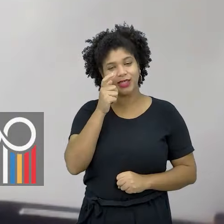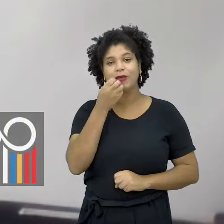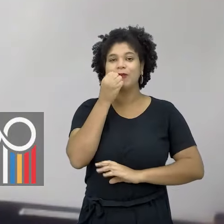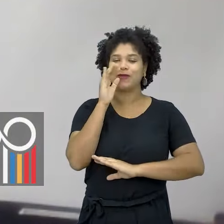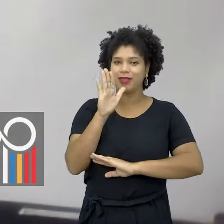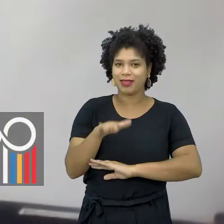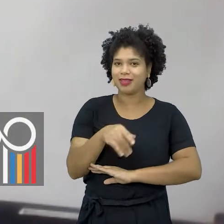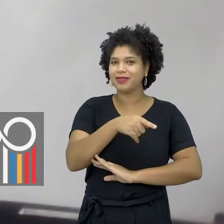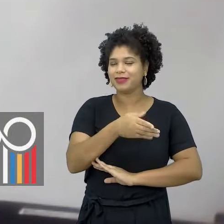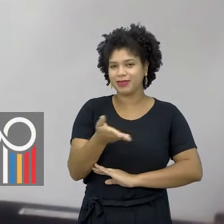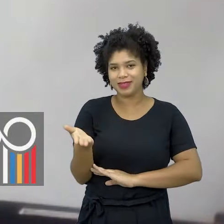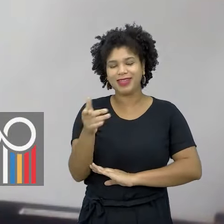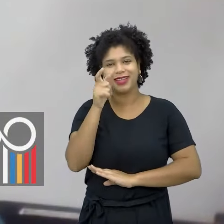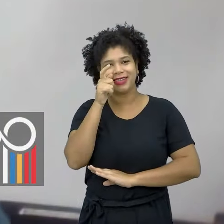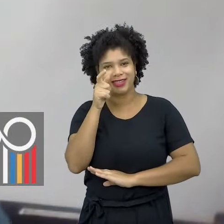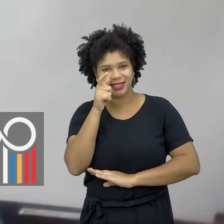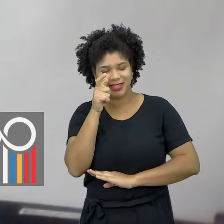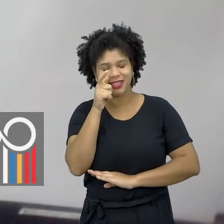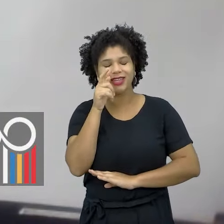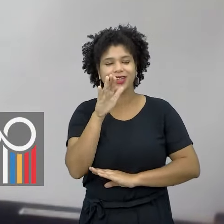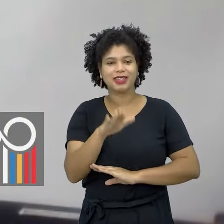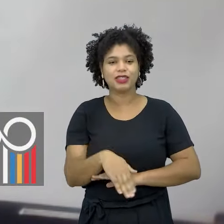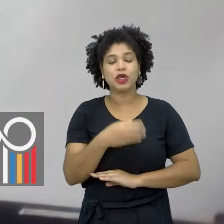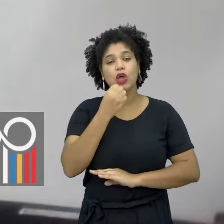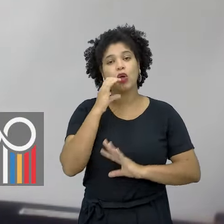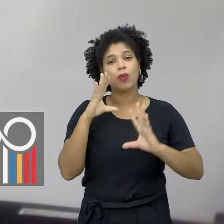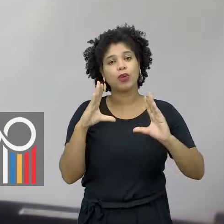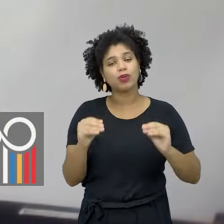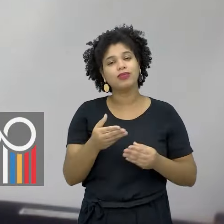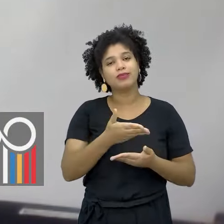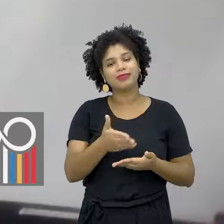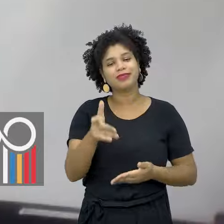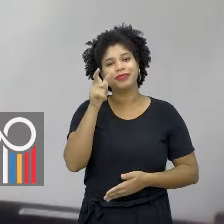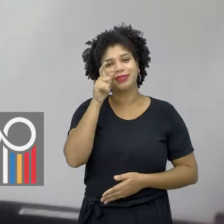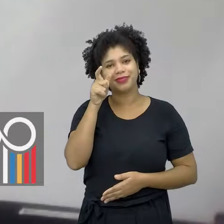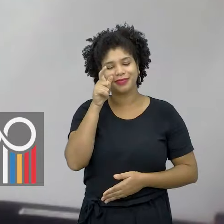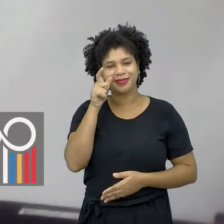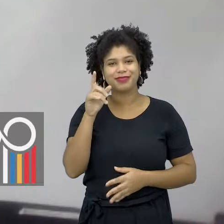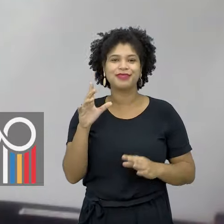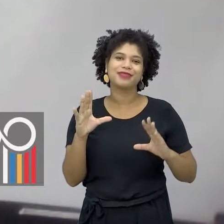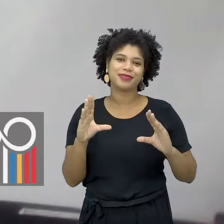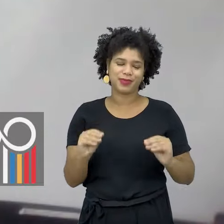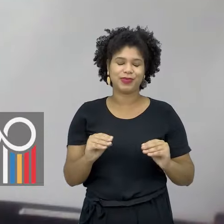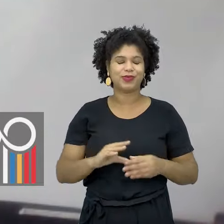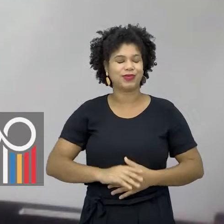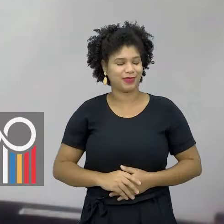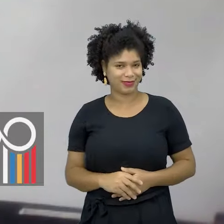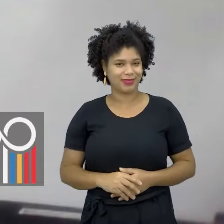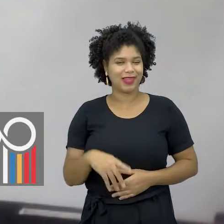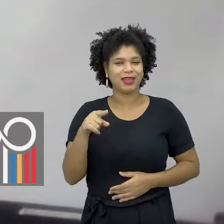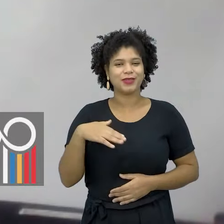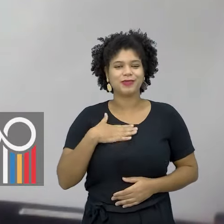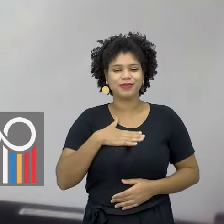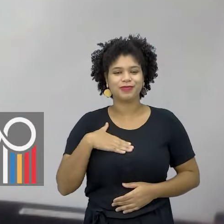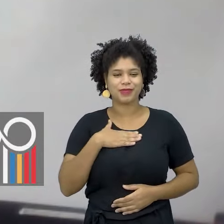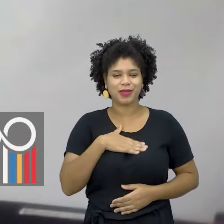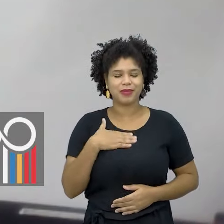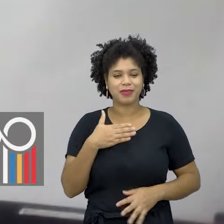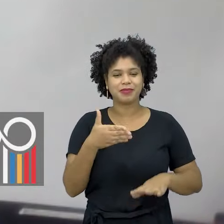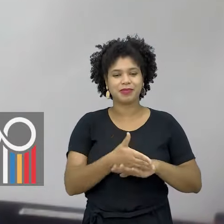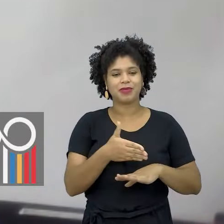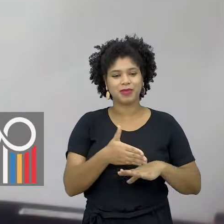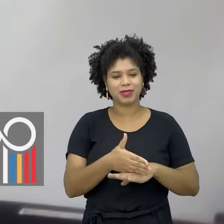para quem está vendo à tarde, boa noite para quem está assistindo à noite. É sempre um prazer, uma satisfação estar